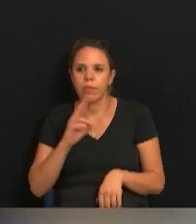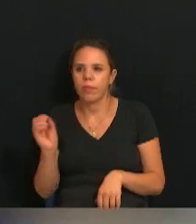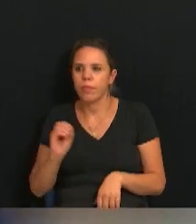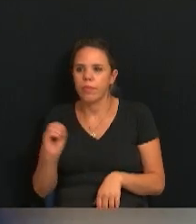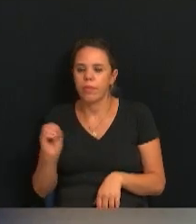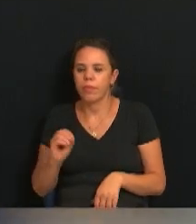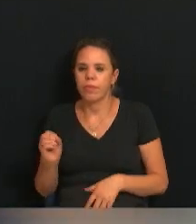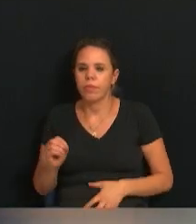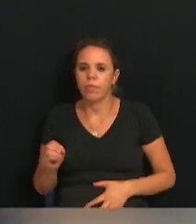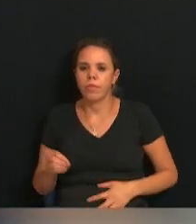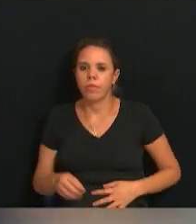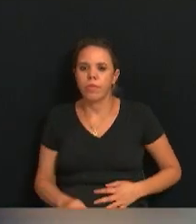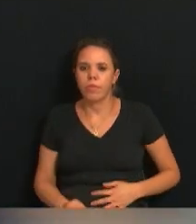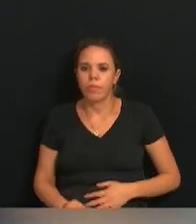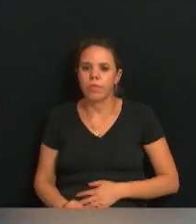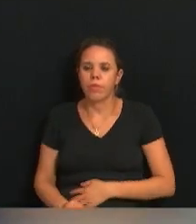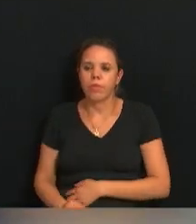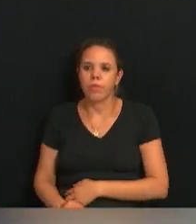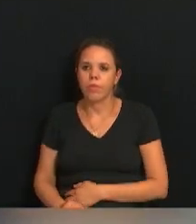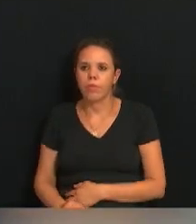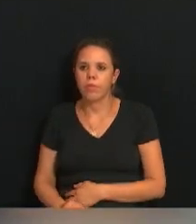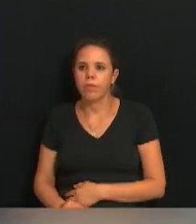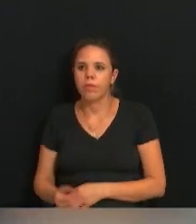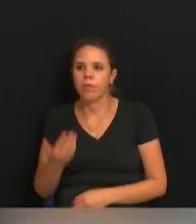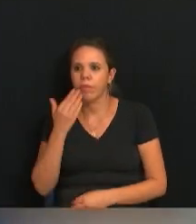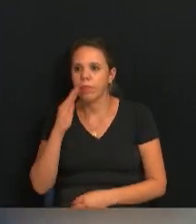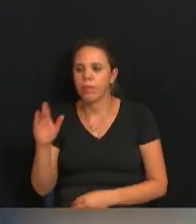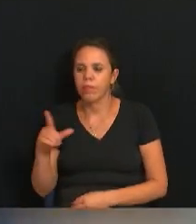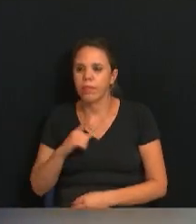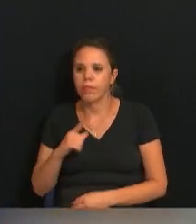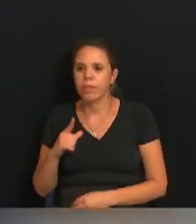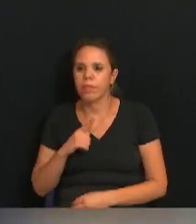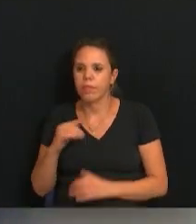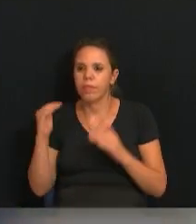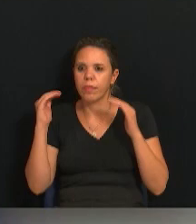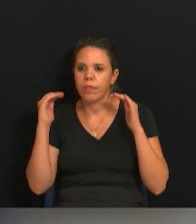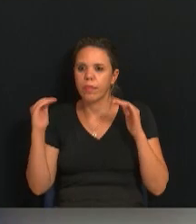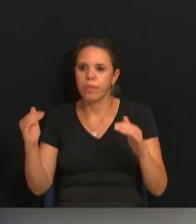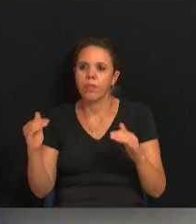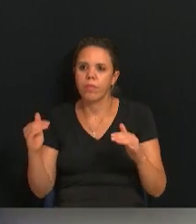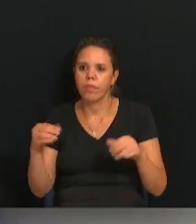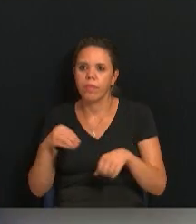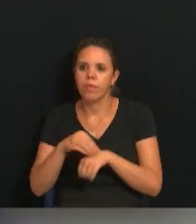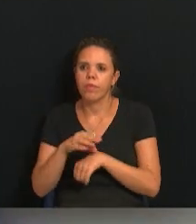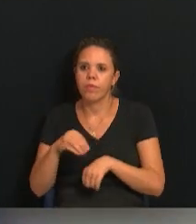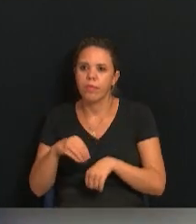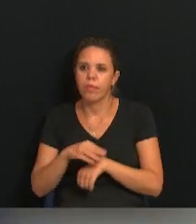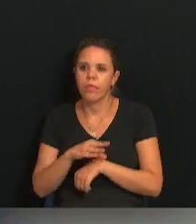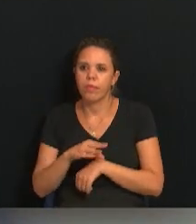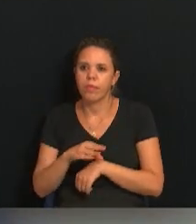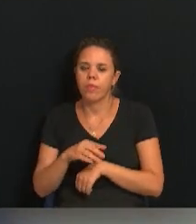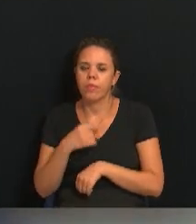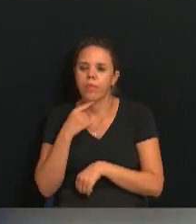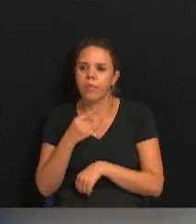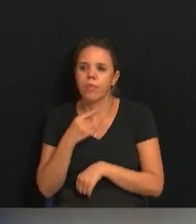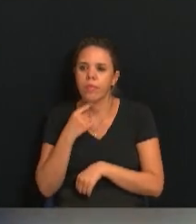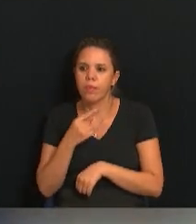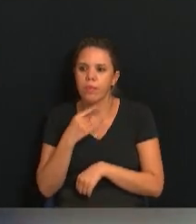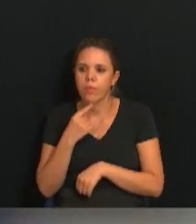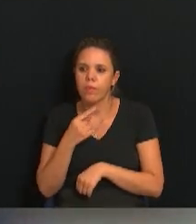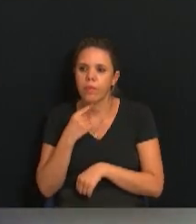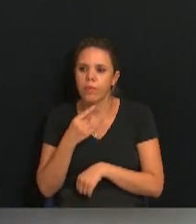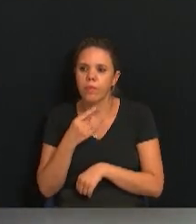aqui. Então, essa promessa que eu tenho, eu vou cumprir, que é transmitir esses questionamentos